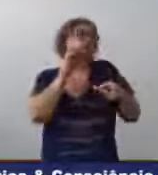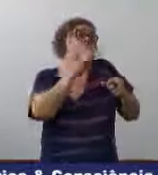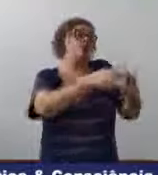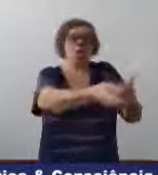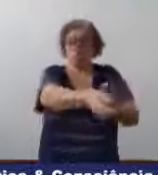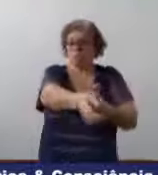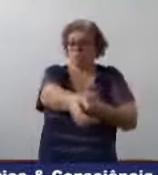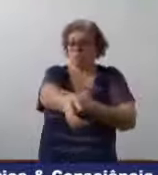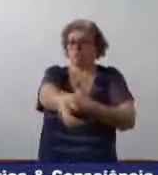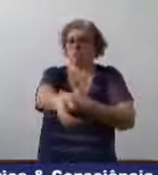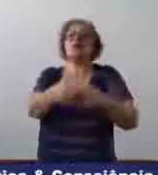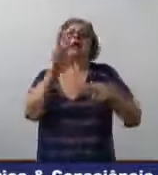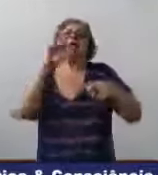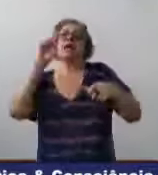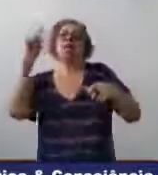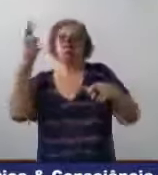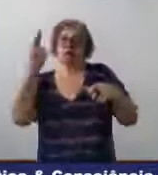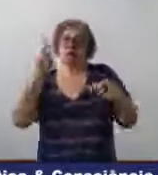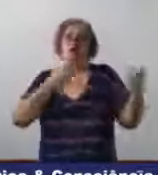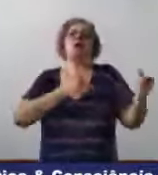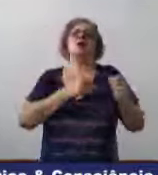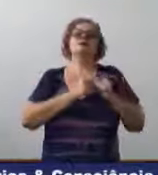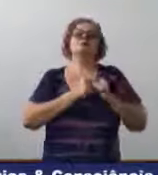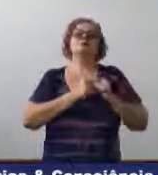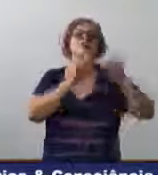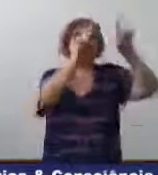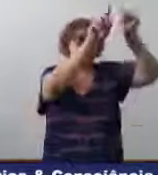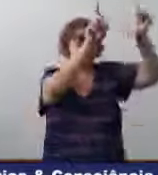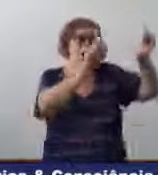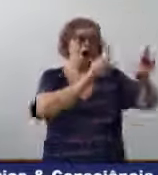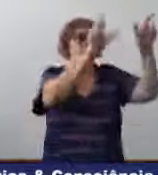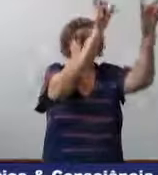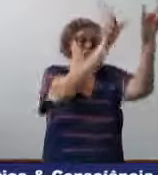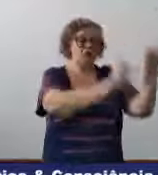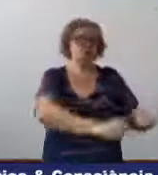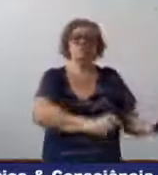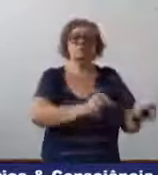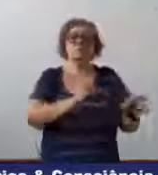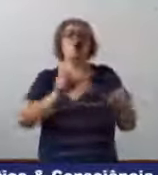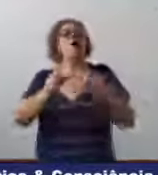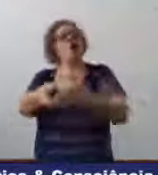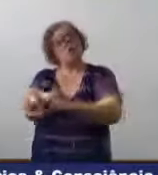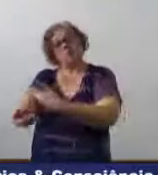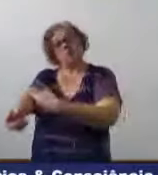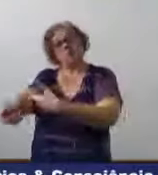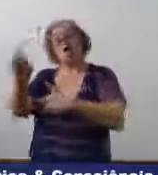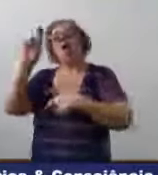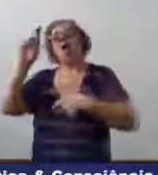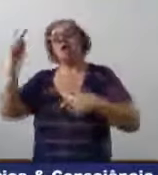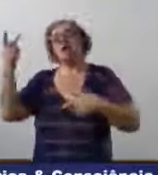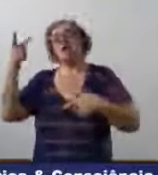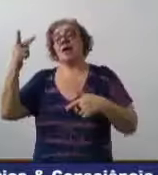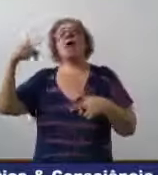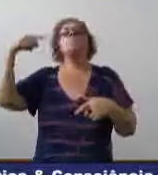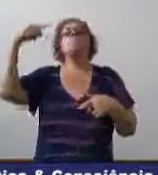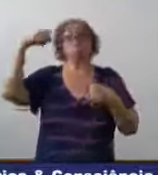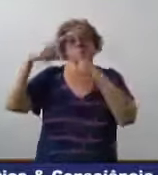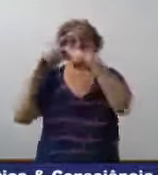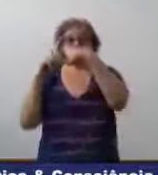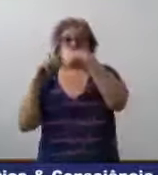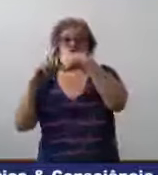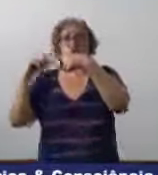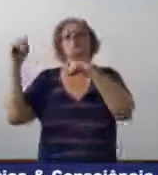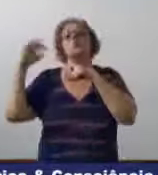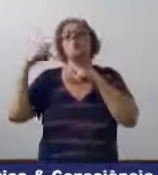fator RH, presente em todas elas, alguns RH positivo, outros RH negativo, provando que